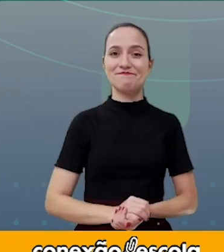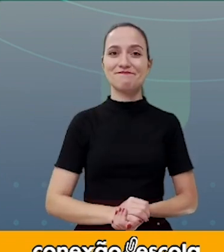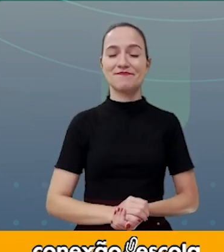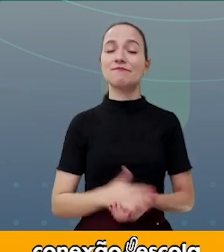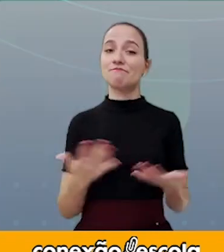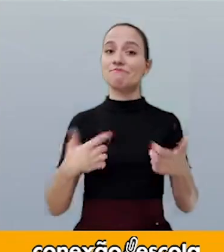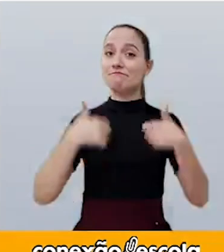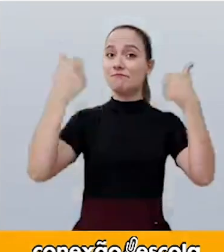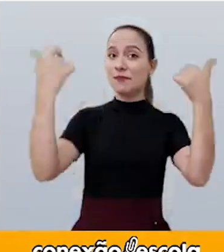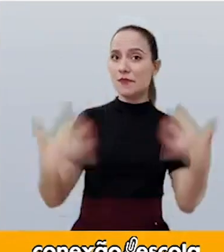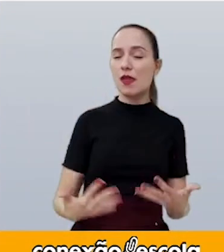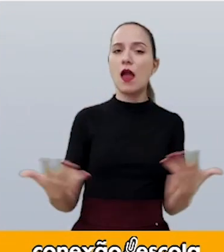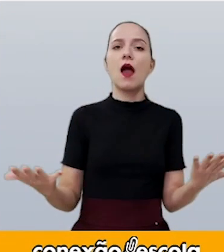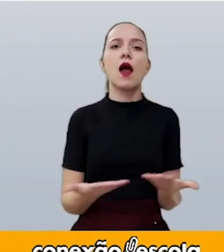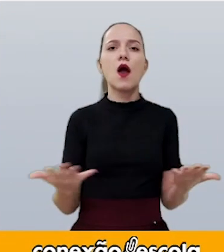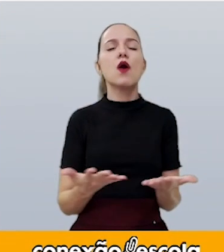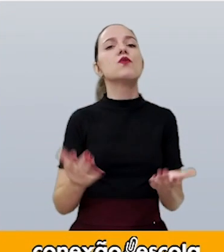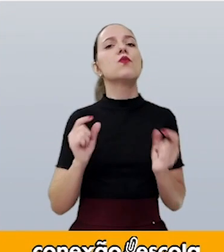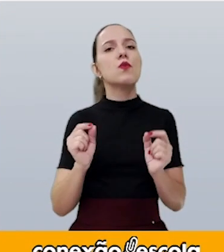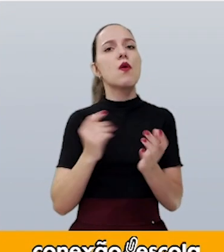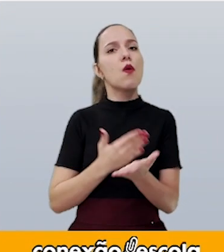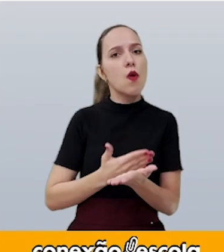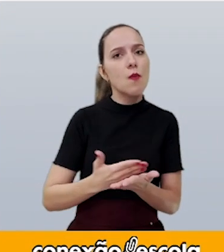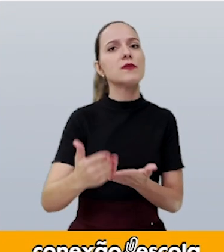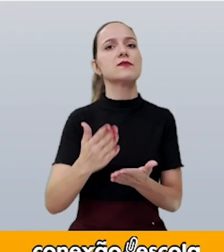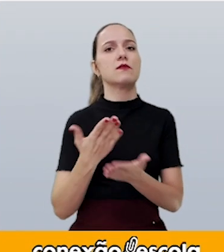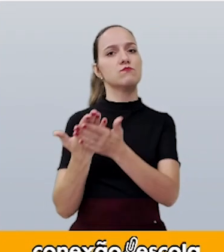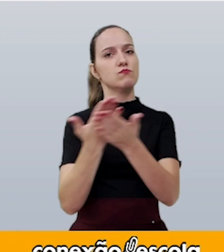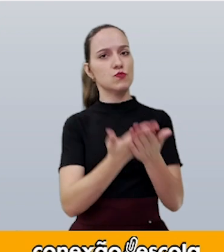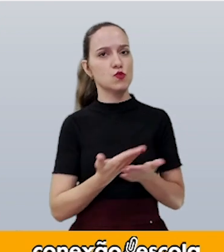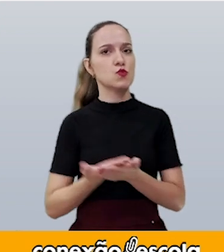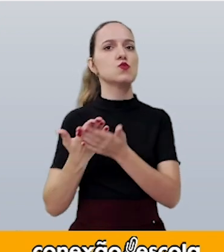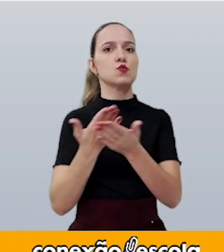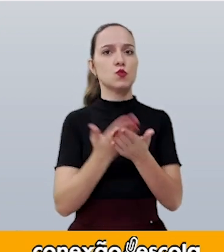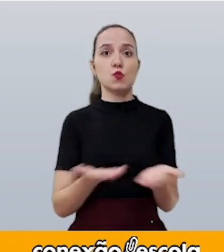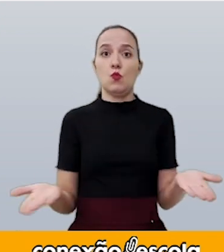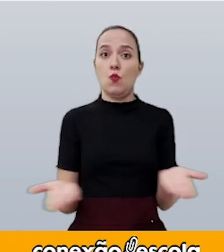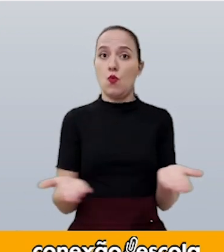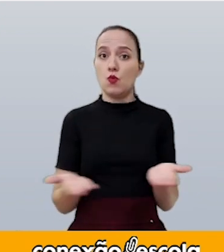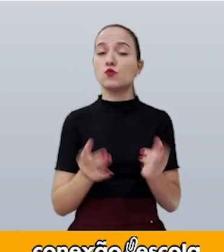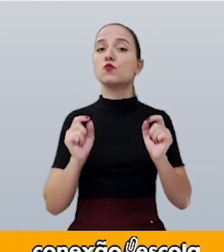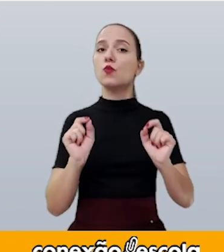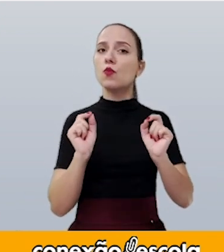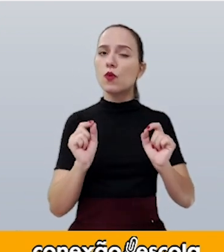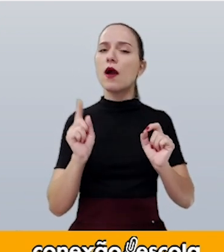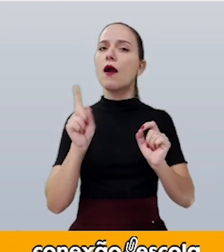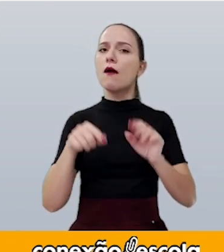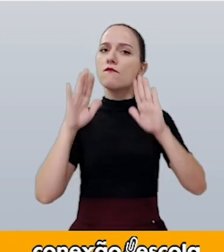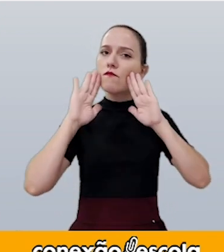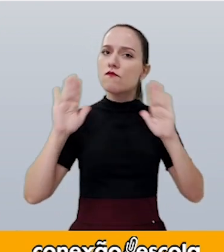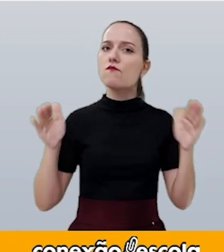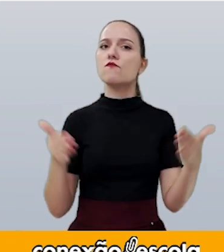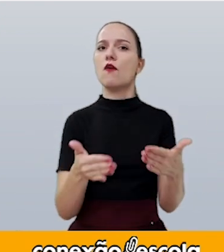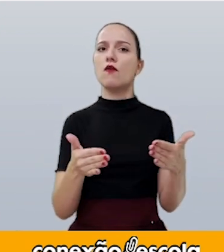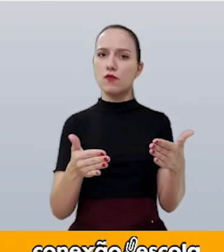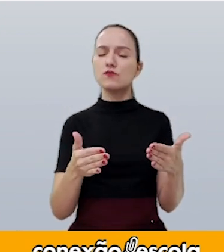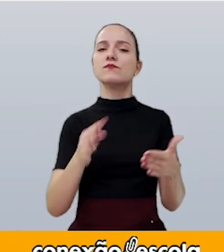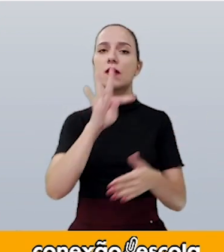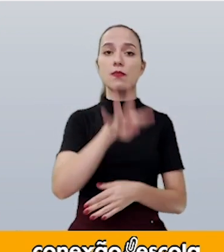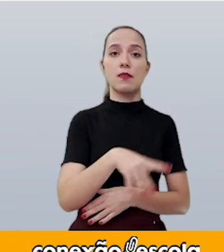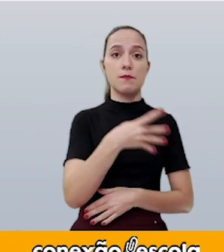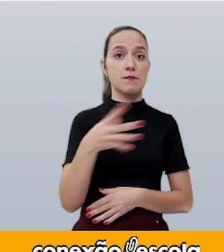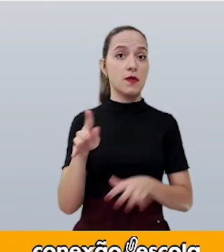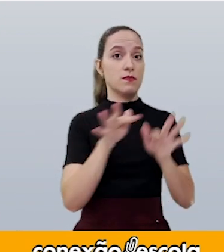disse, nós vamos iniciar os nossos estudos da videoaula de hoje, tendo como foco as